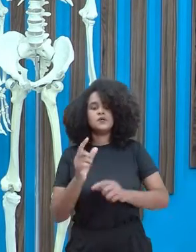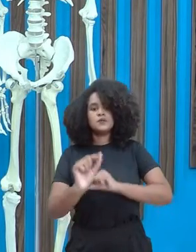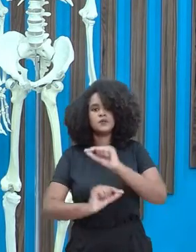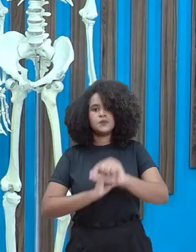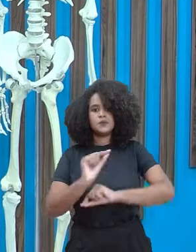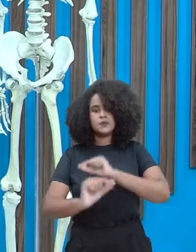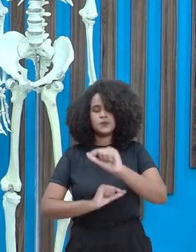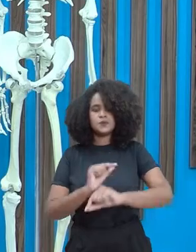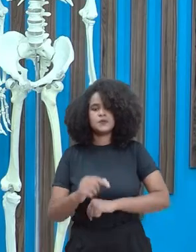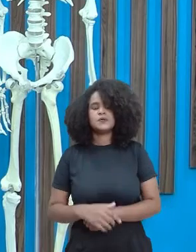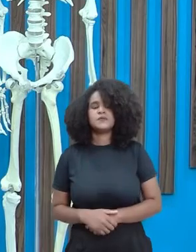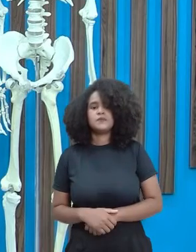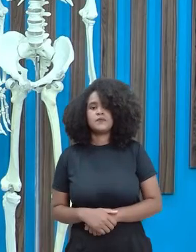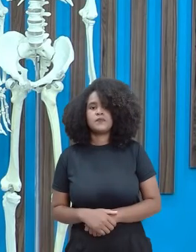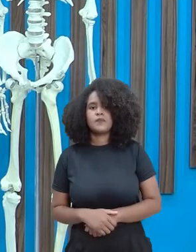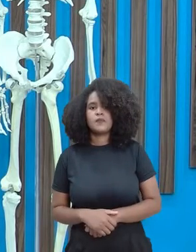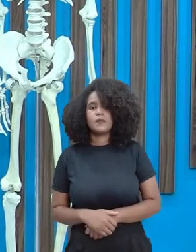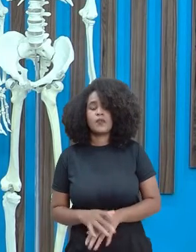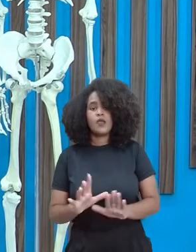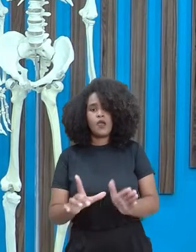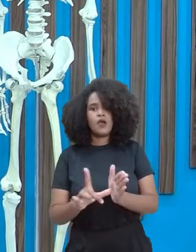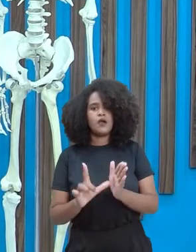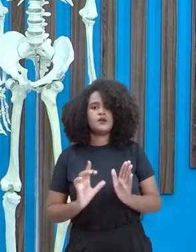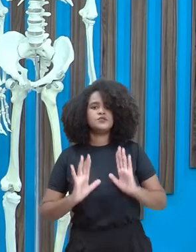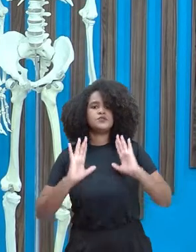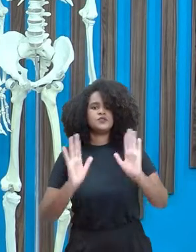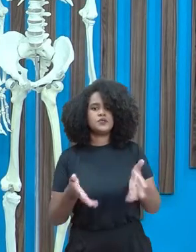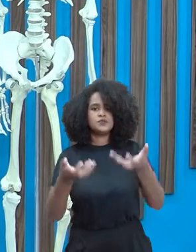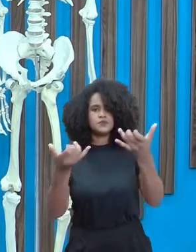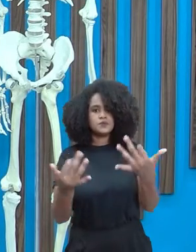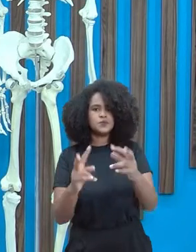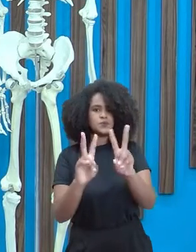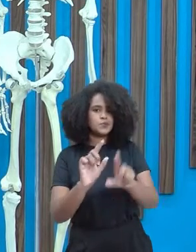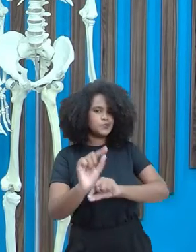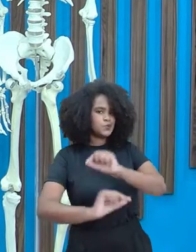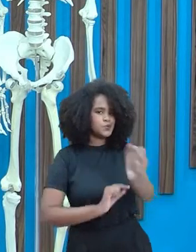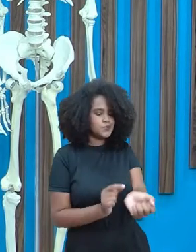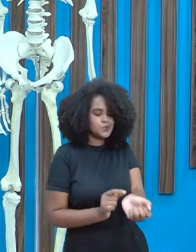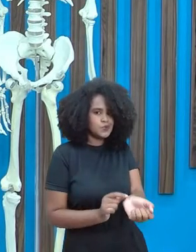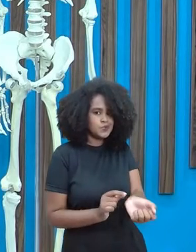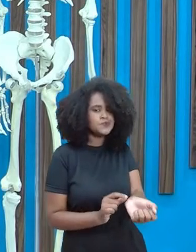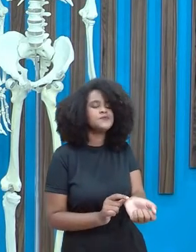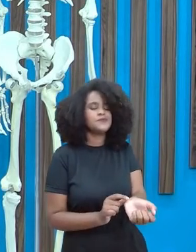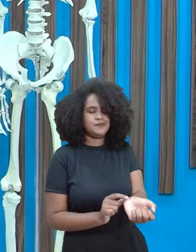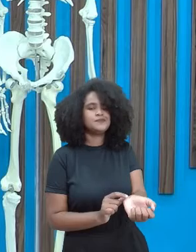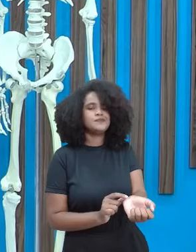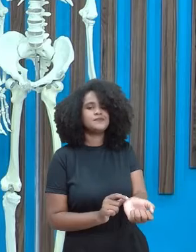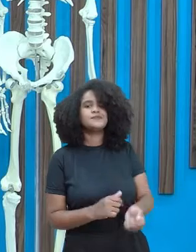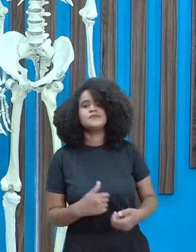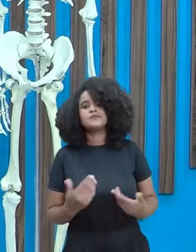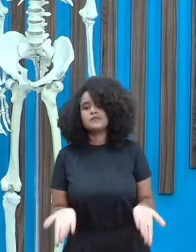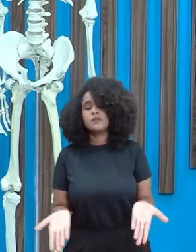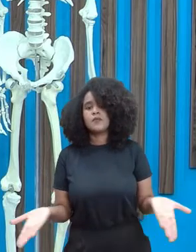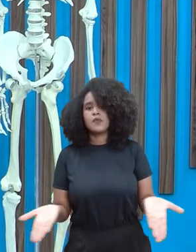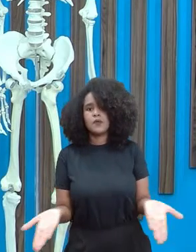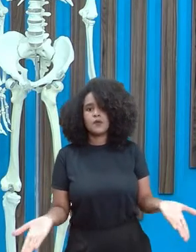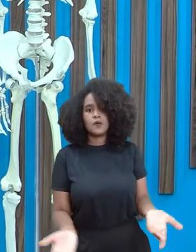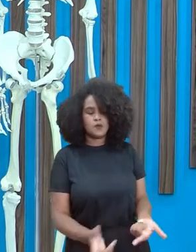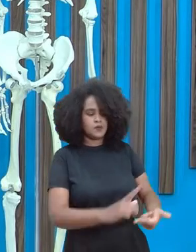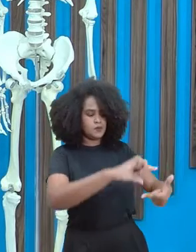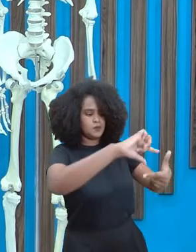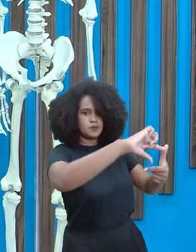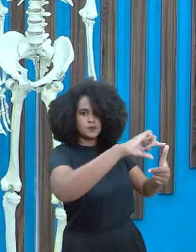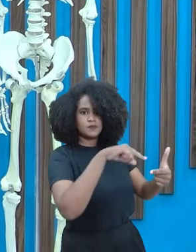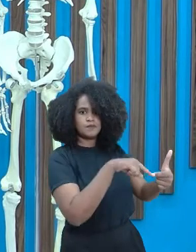de tudo, antes da gente começar aí a aula, falar um pouquinho a respeito do aplicativo, gente. Então, vamos colocar aqui o